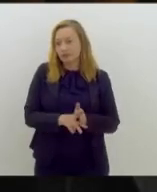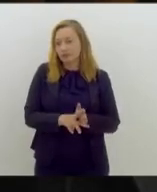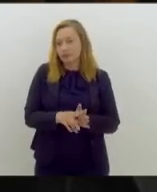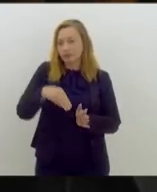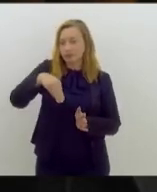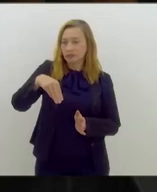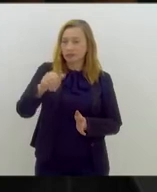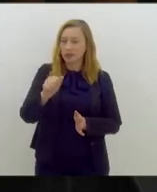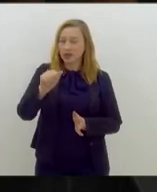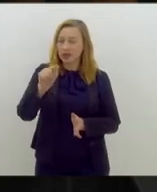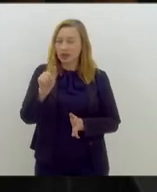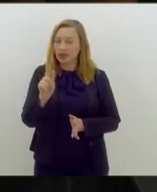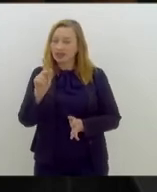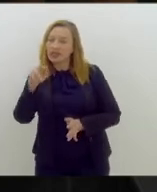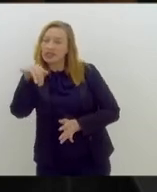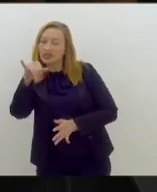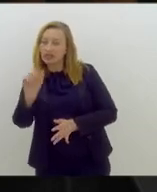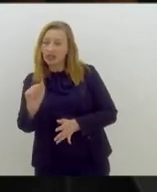evidentemente